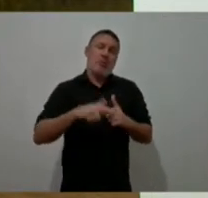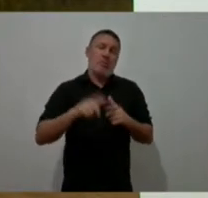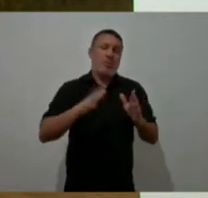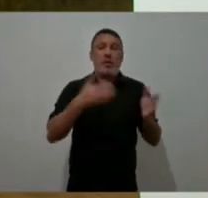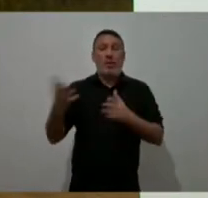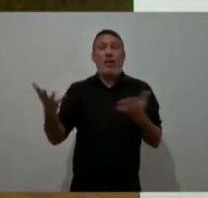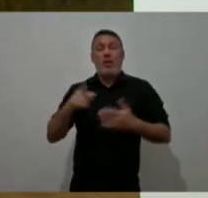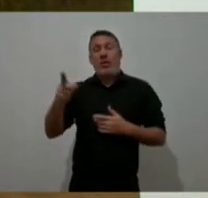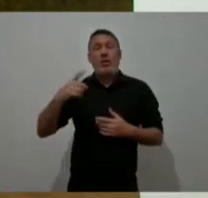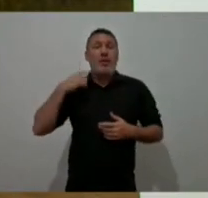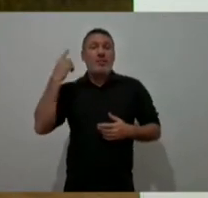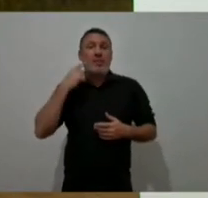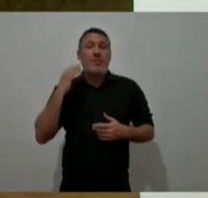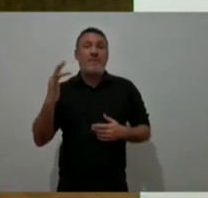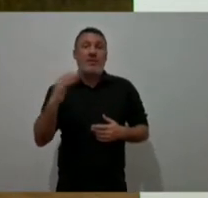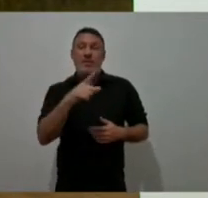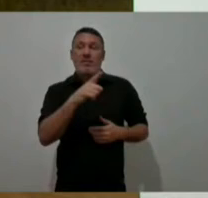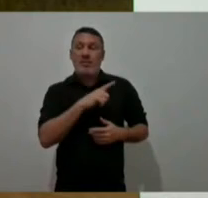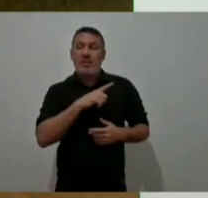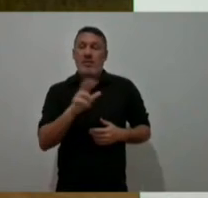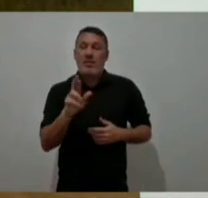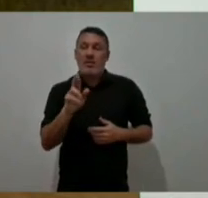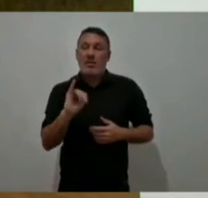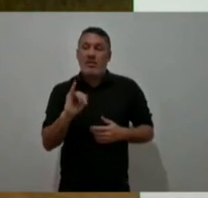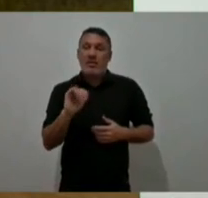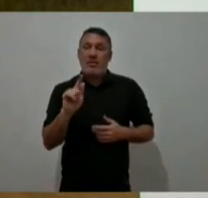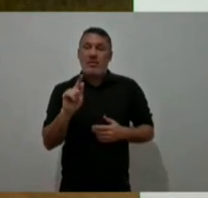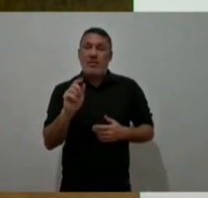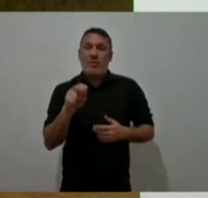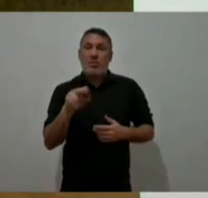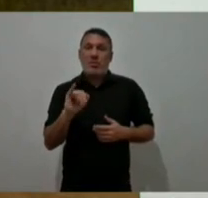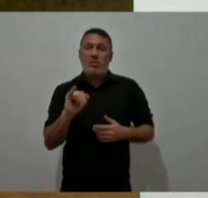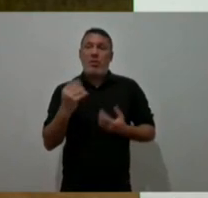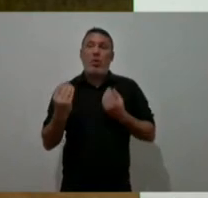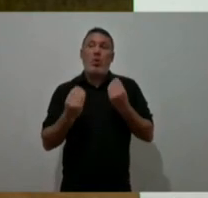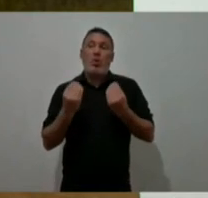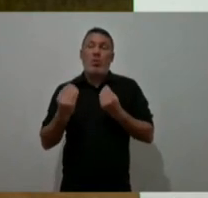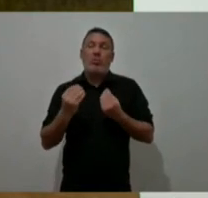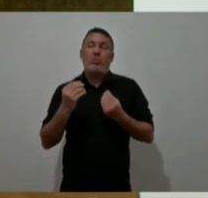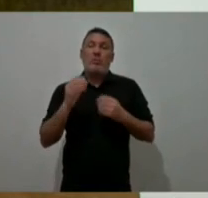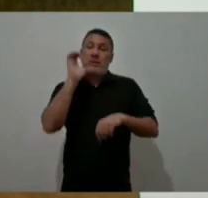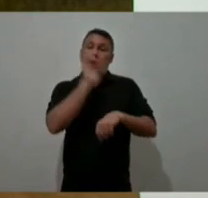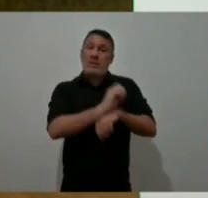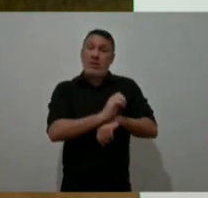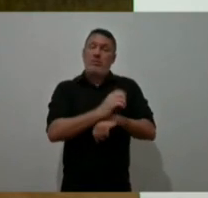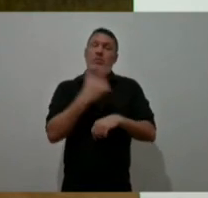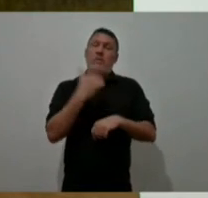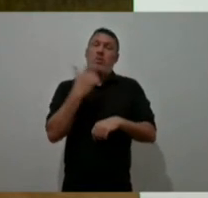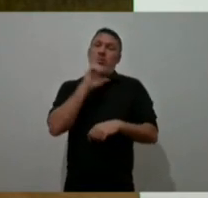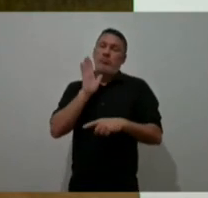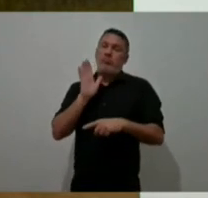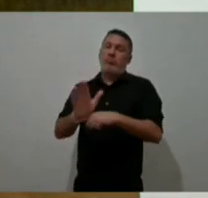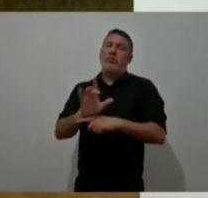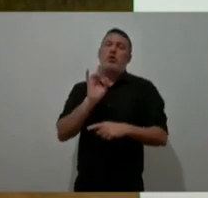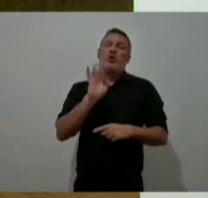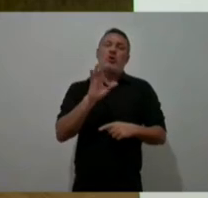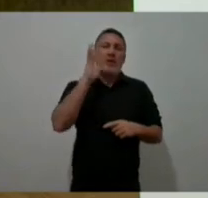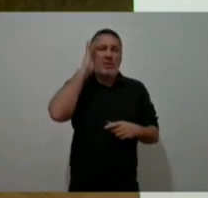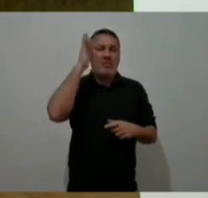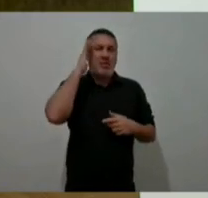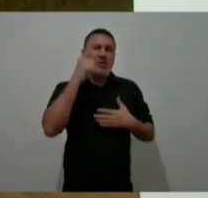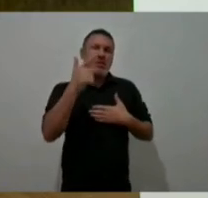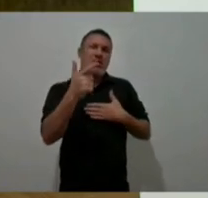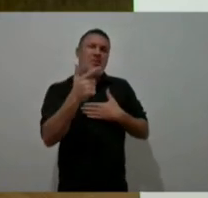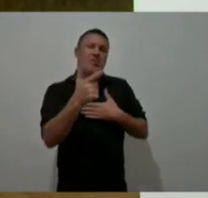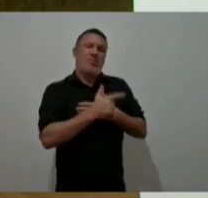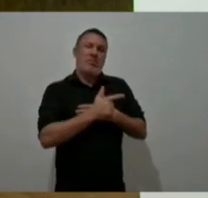Estado pode ajudar nessa questão, né? Em vez de assumir um papel só sancionador, aplicando